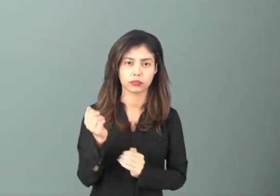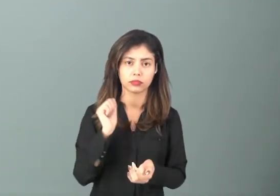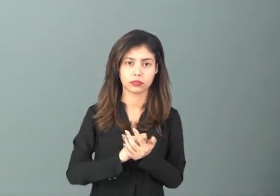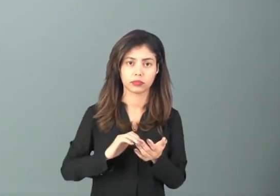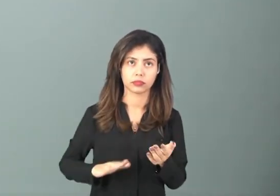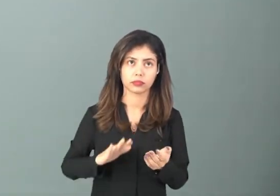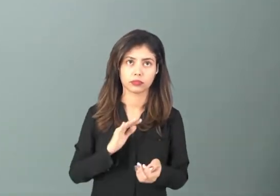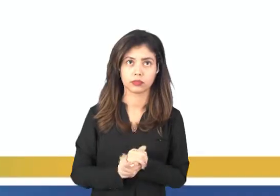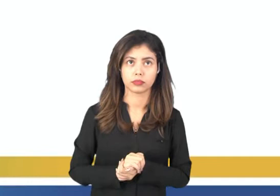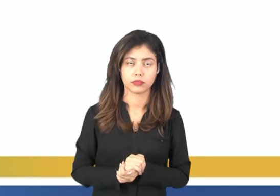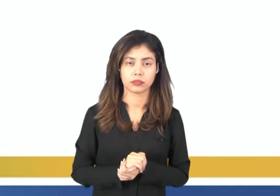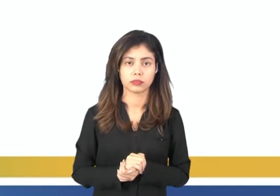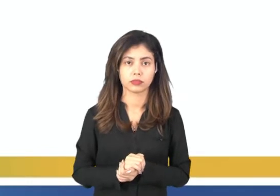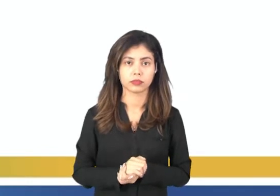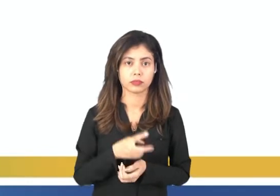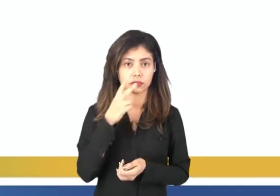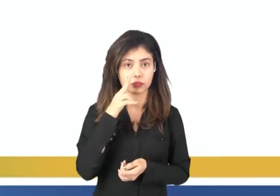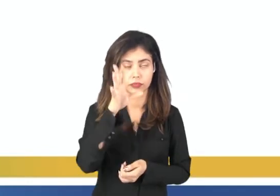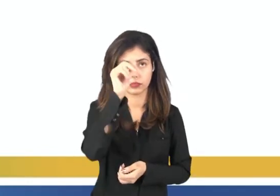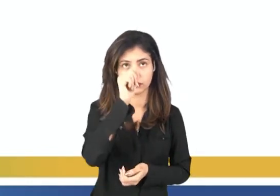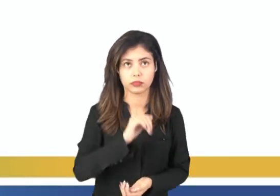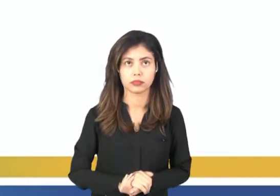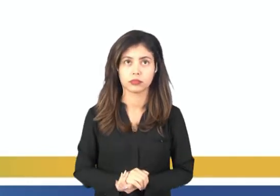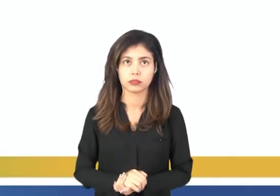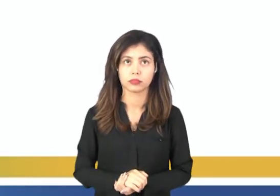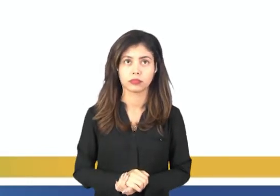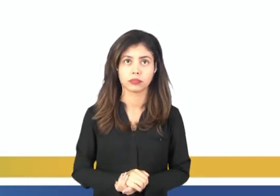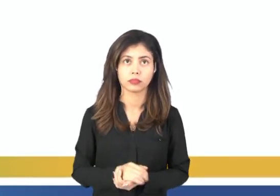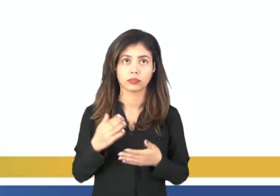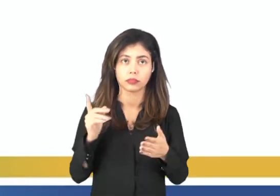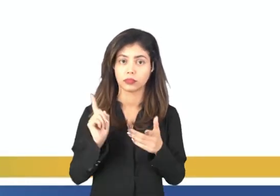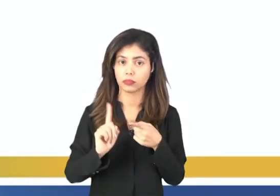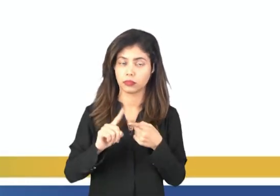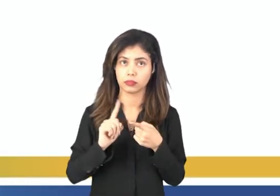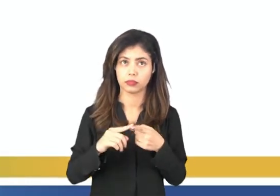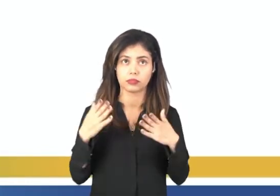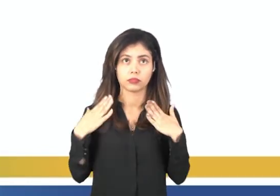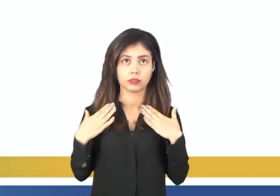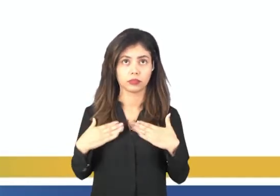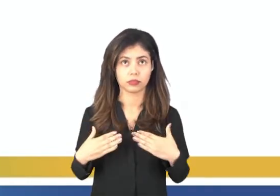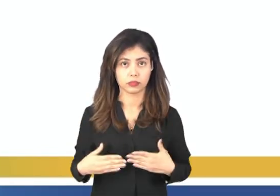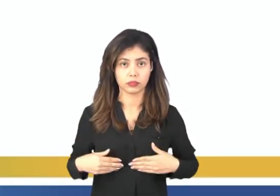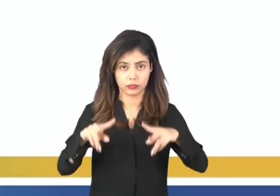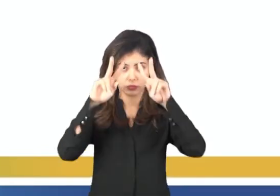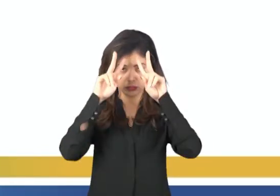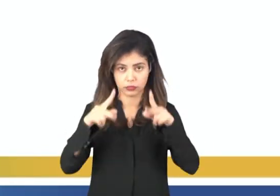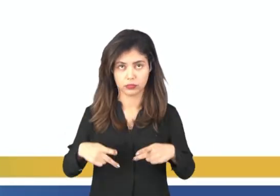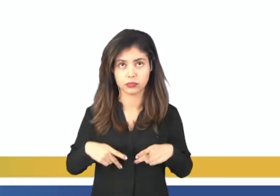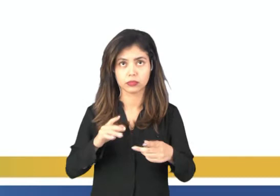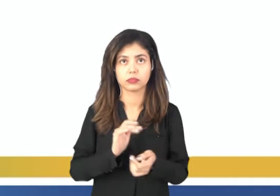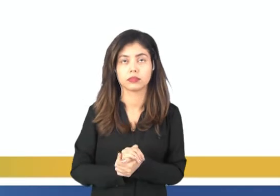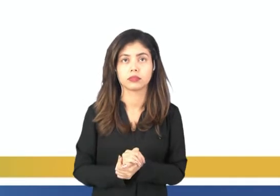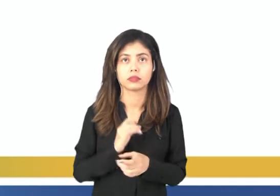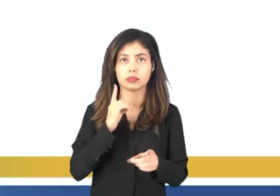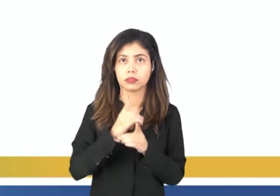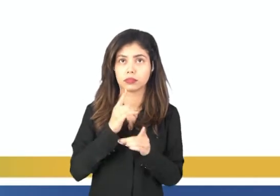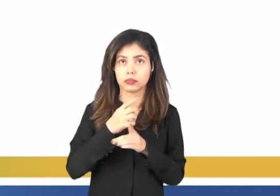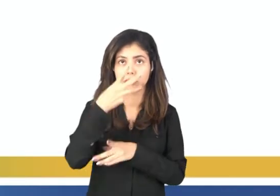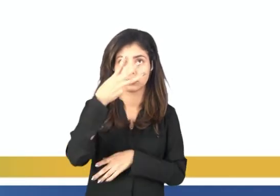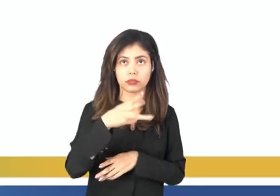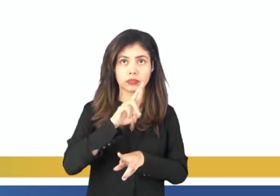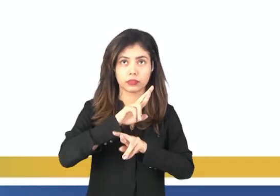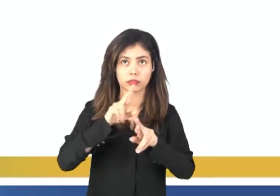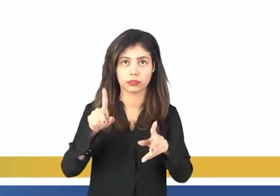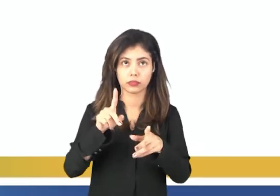exercitando Vamos lá ver se a gente aprendeu e na primeira questão a gente tem aí no corpo humano são